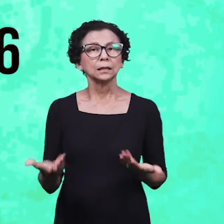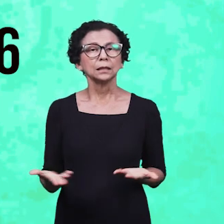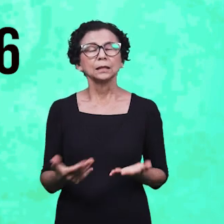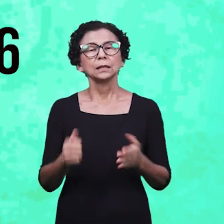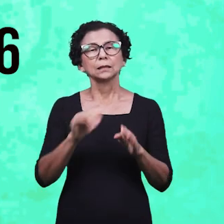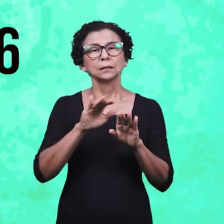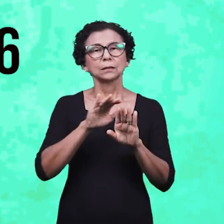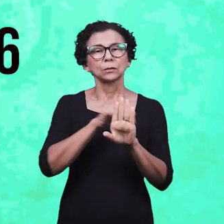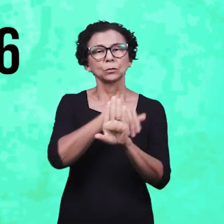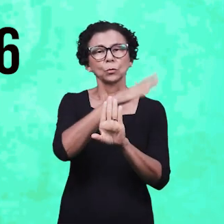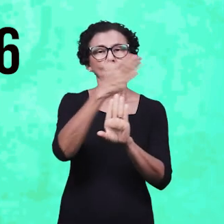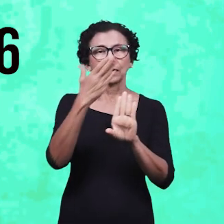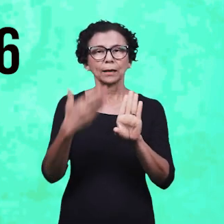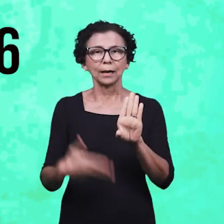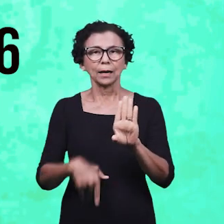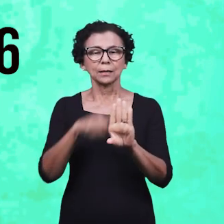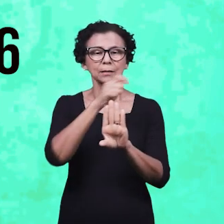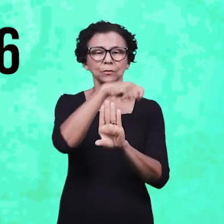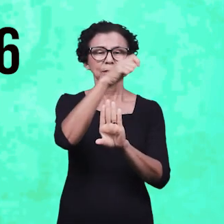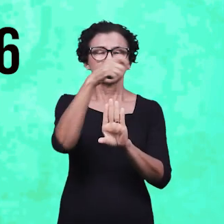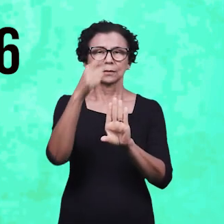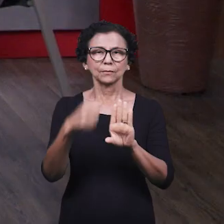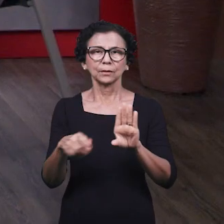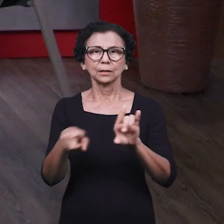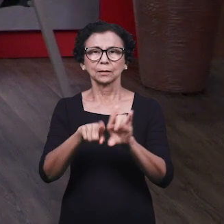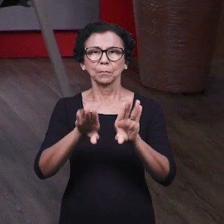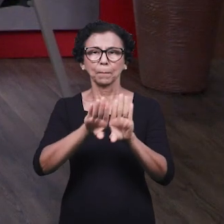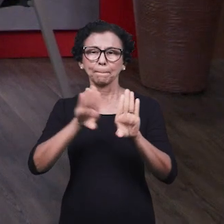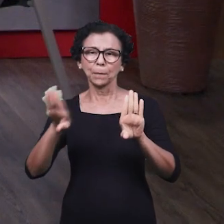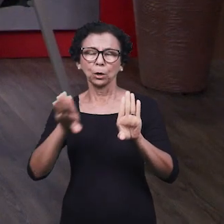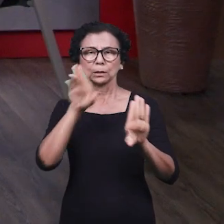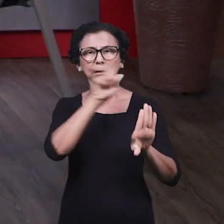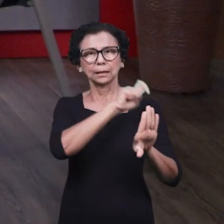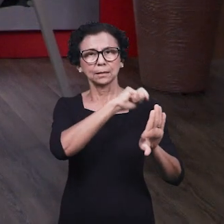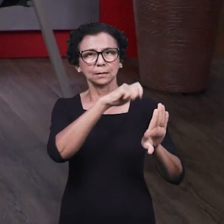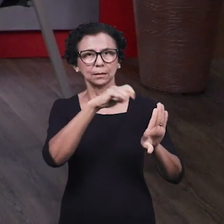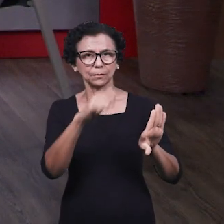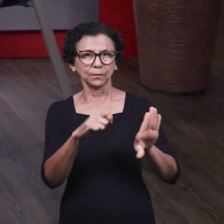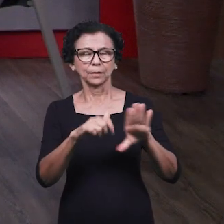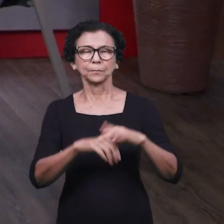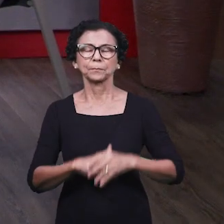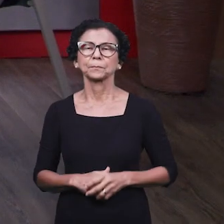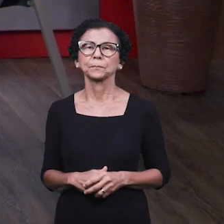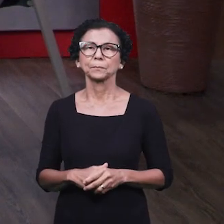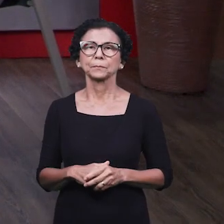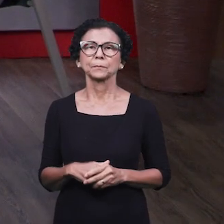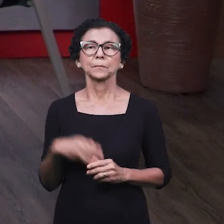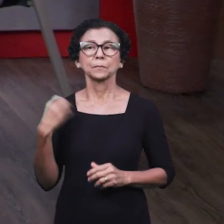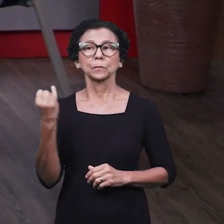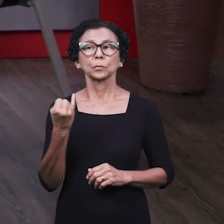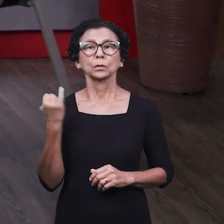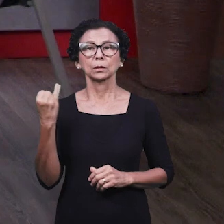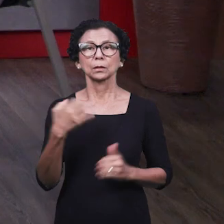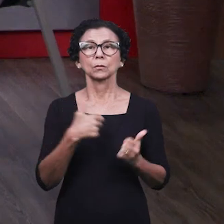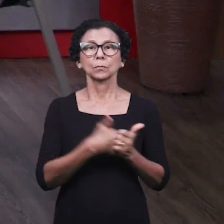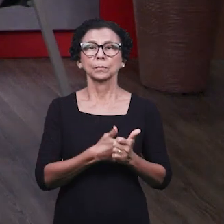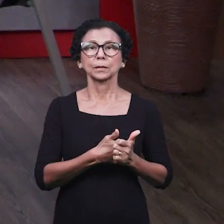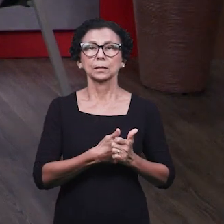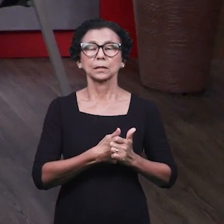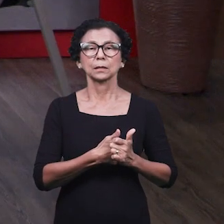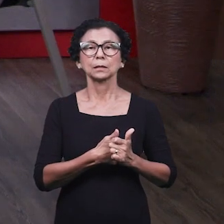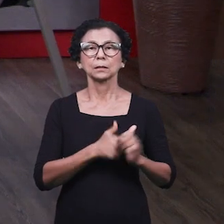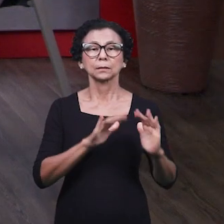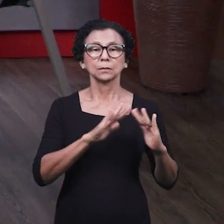tua casa e nas tuas portas, ou seja, a importância do acompanhamento escolar, da educação que